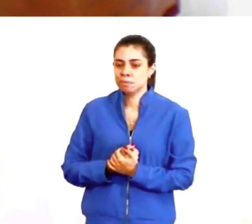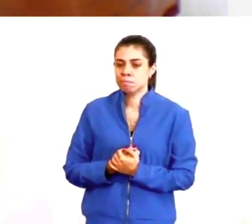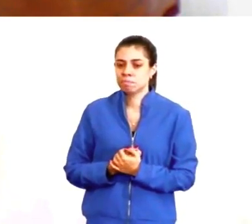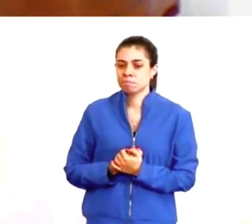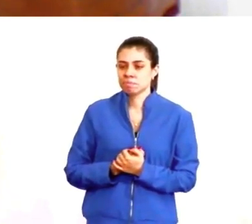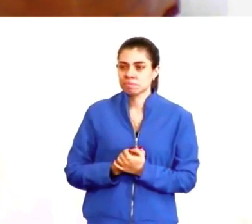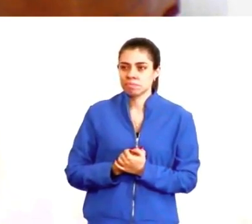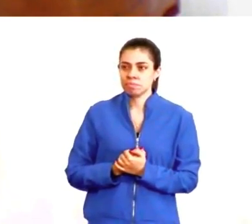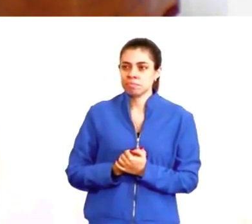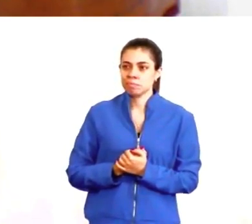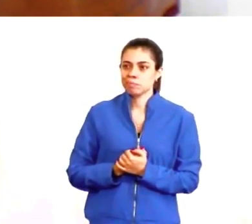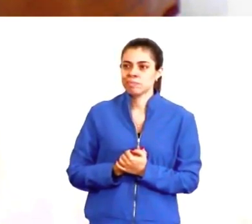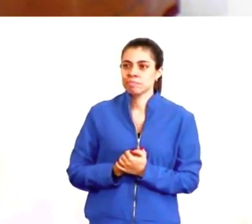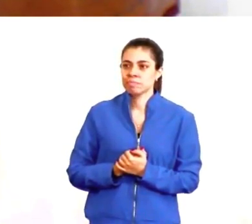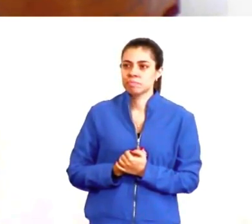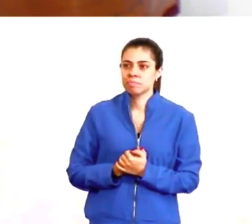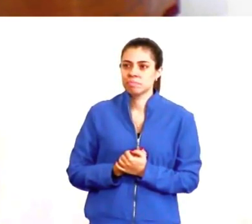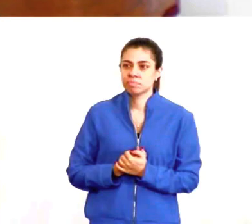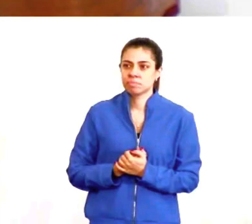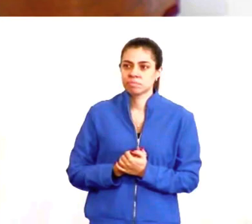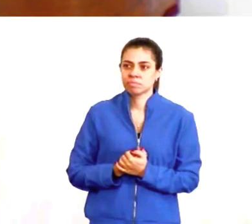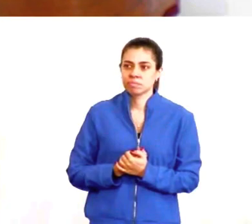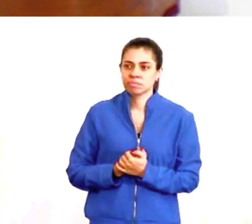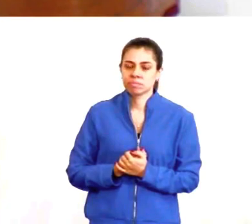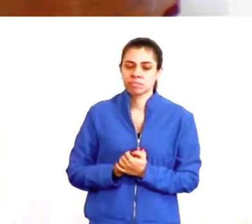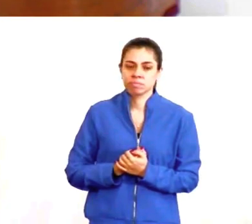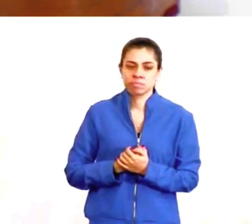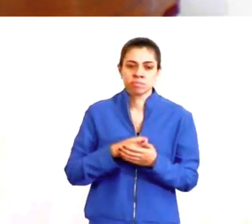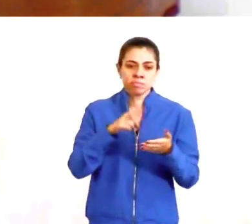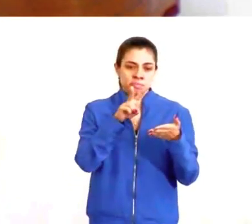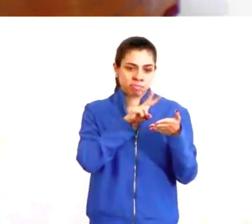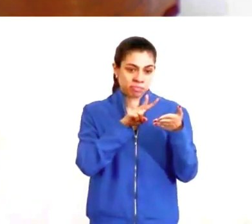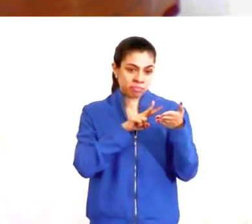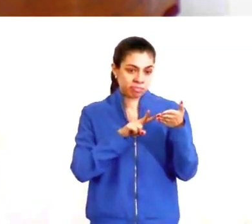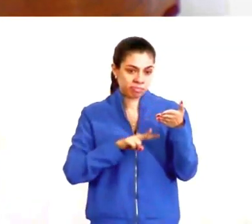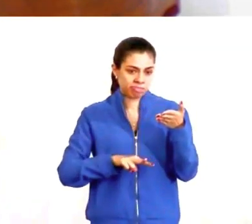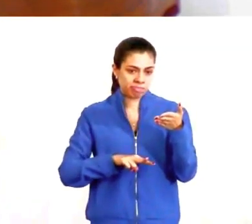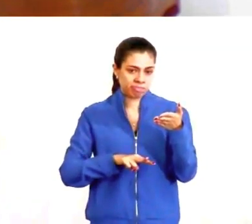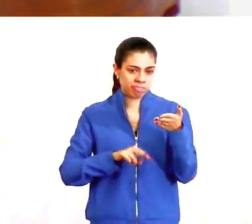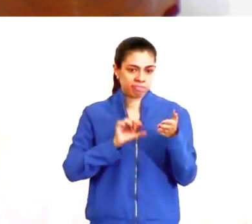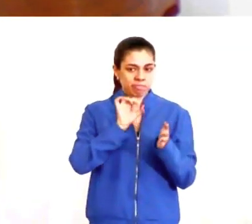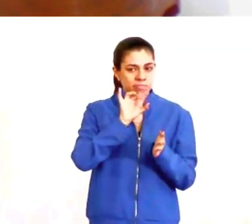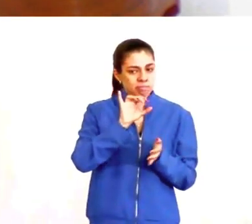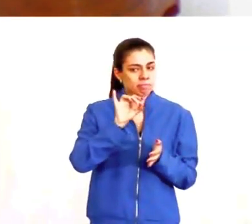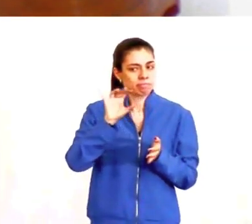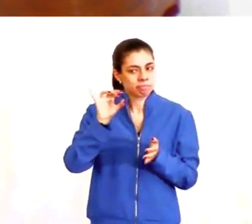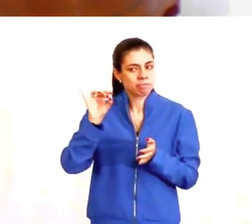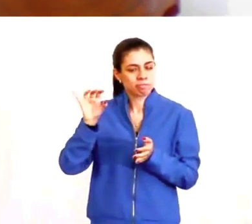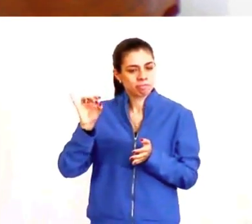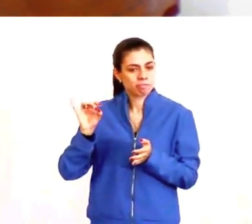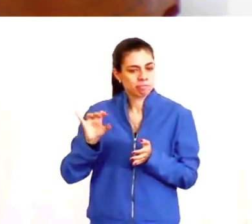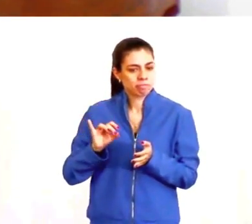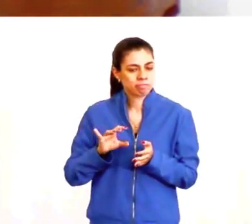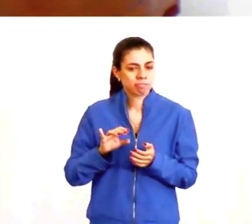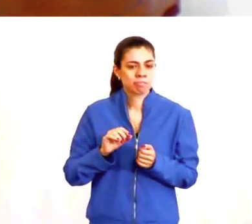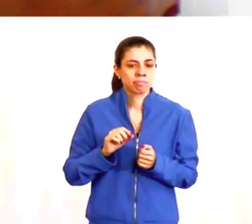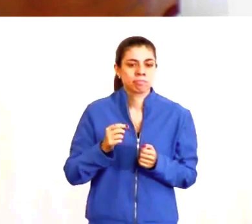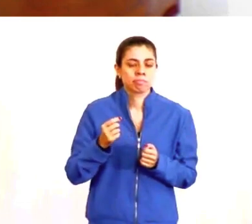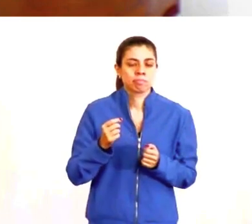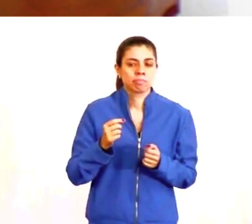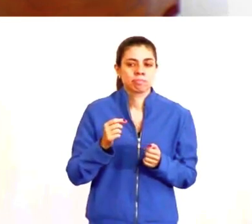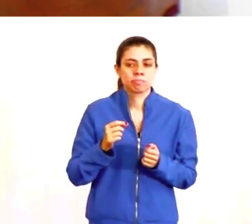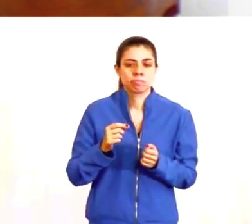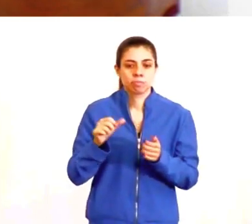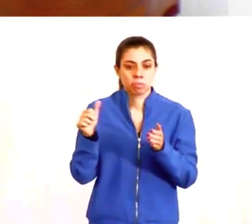20 versículos. Eu vou ler versículo a versículo, vou pontuar alguma coisa versículo a versículo,